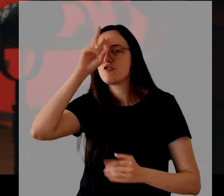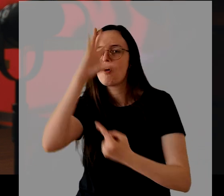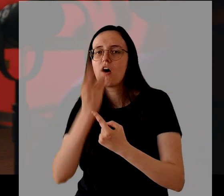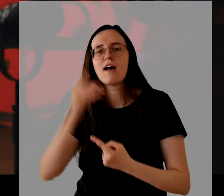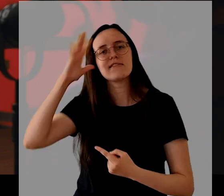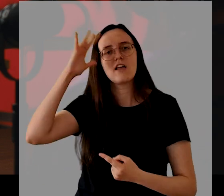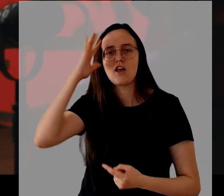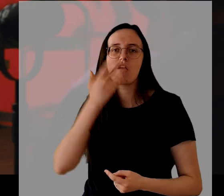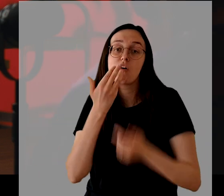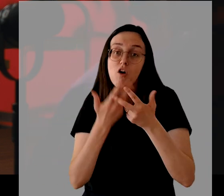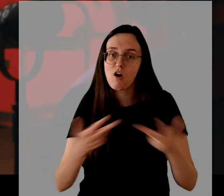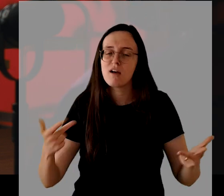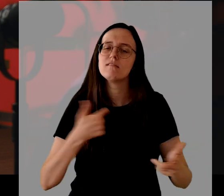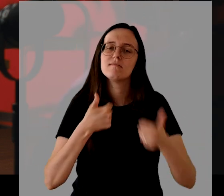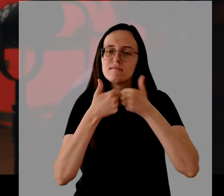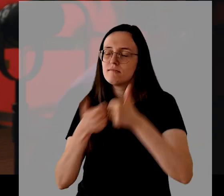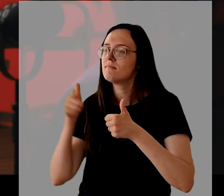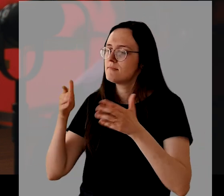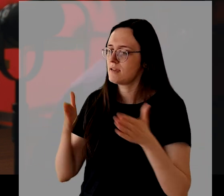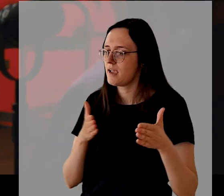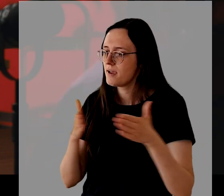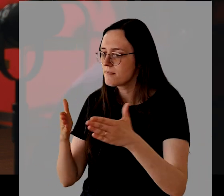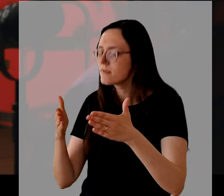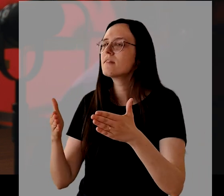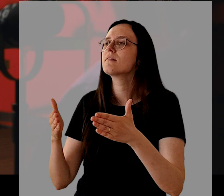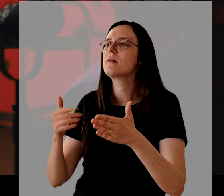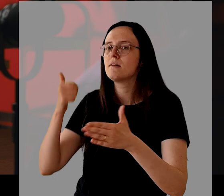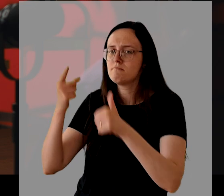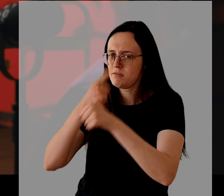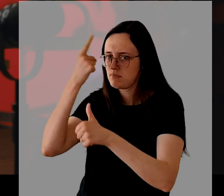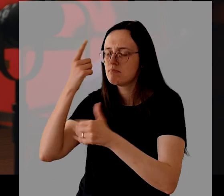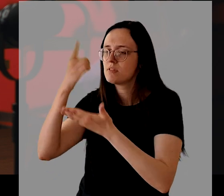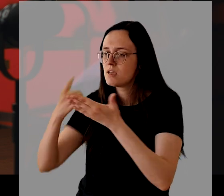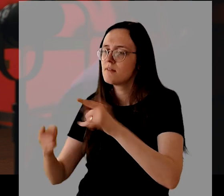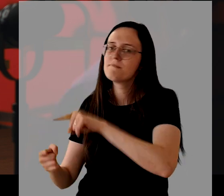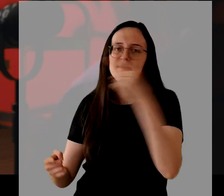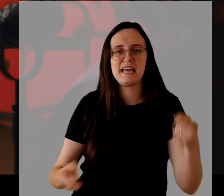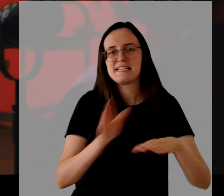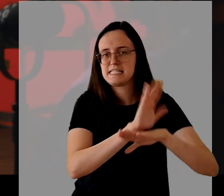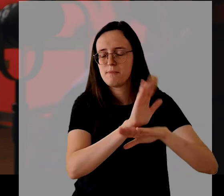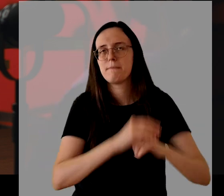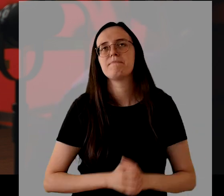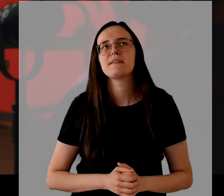teoria da cor e tal. Eu segui nesse ramo, fiz primeiro design para depois fazer cinema.